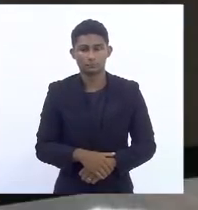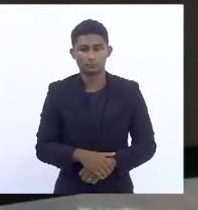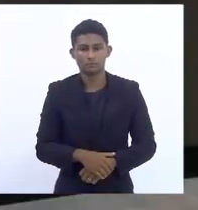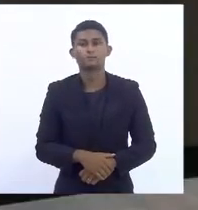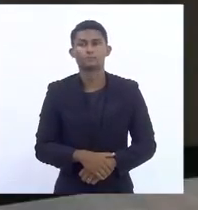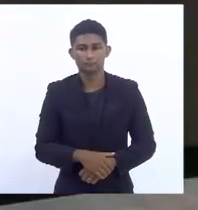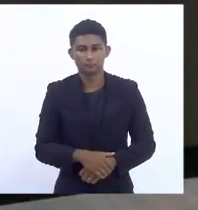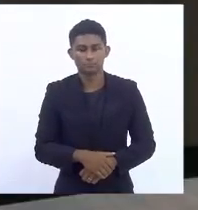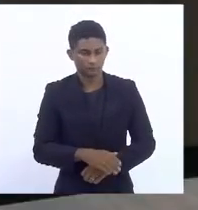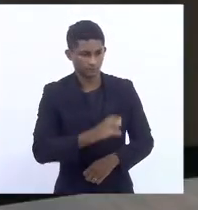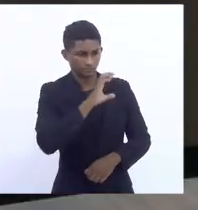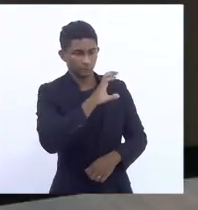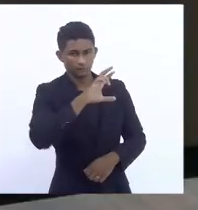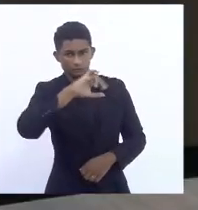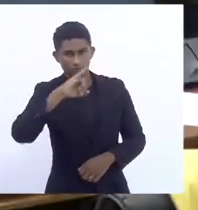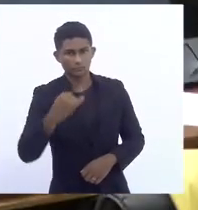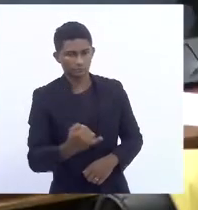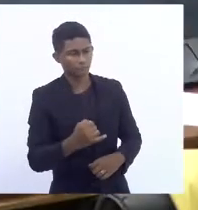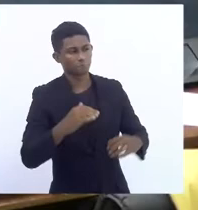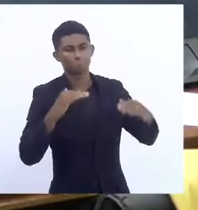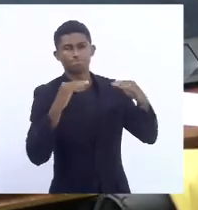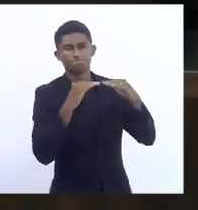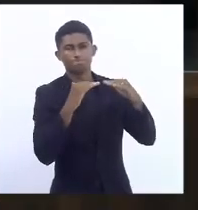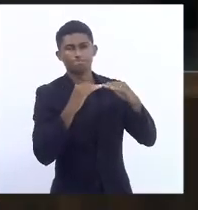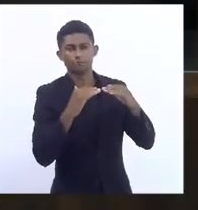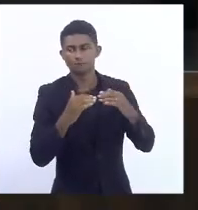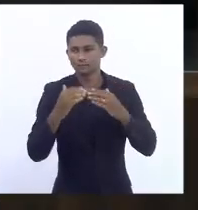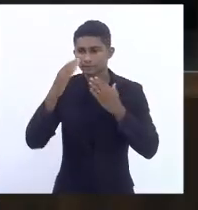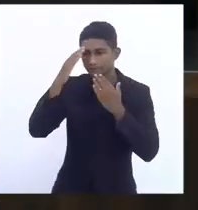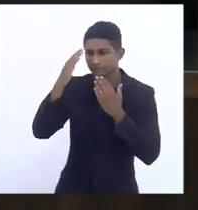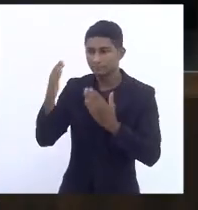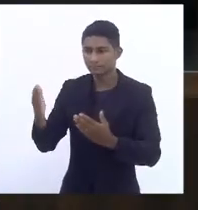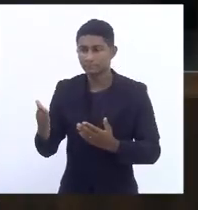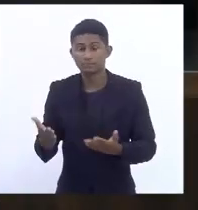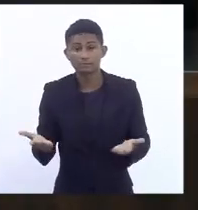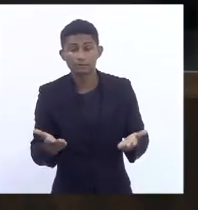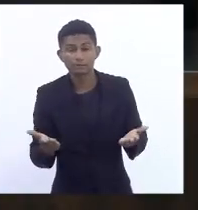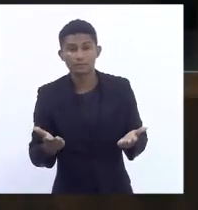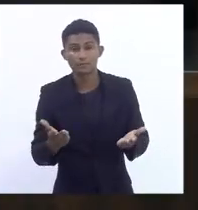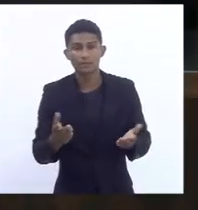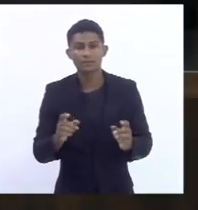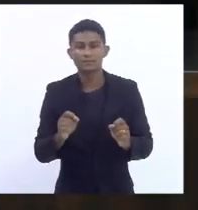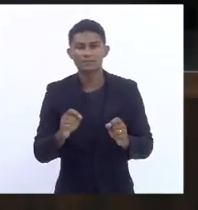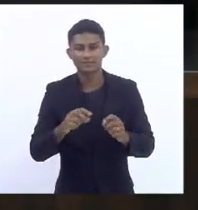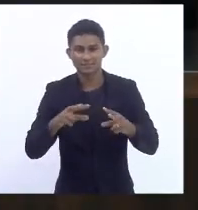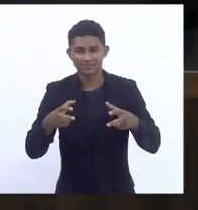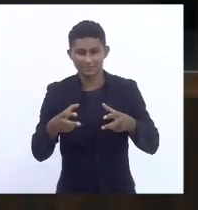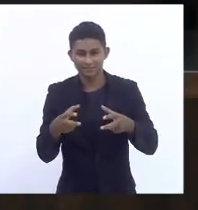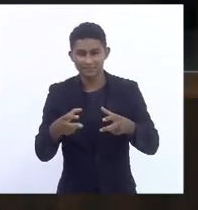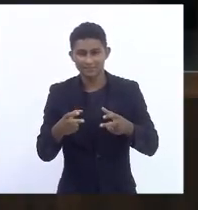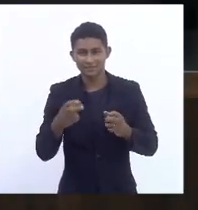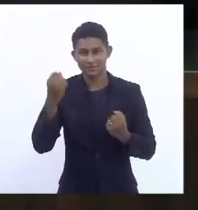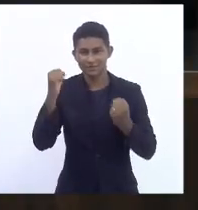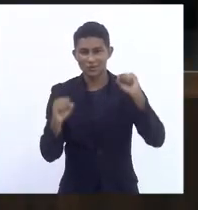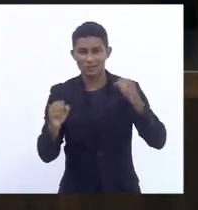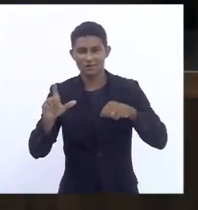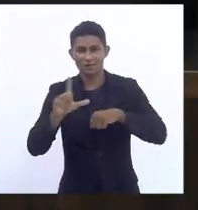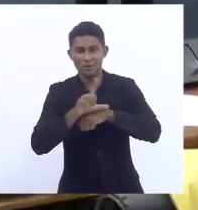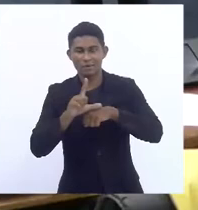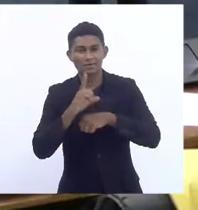Acompanha a CCJ, presidente. Obrigado, deputado. Pela Economia, Indústria e Comércio, deputado Noel de Carvalho.